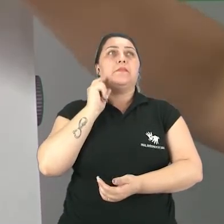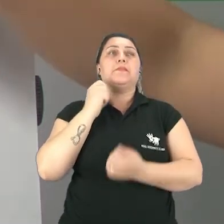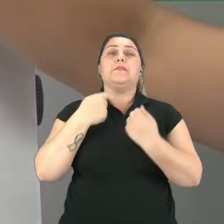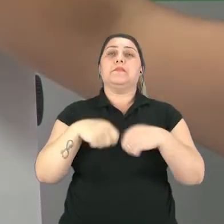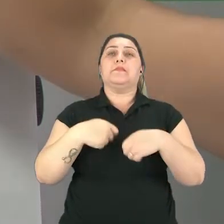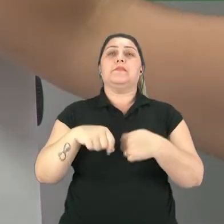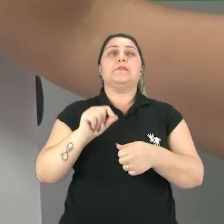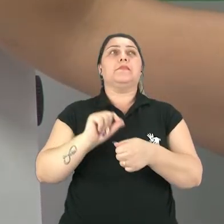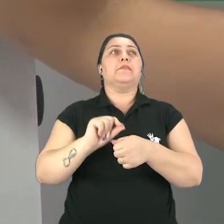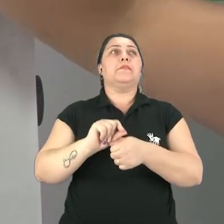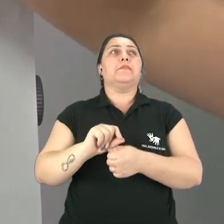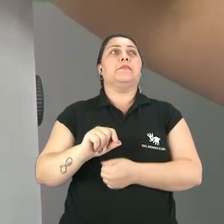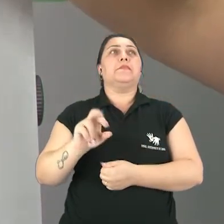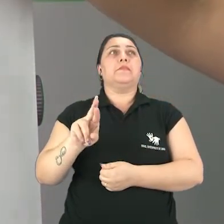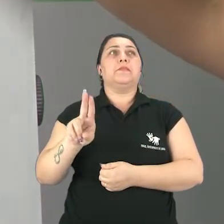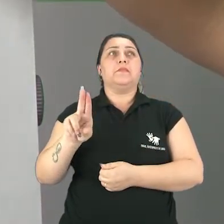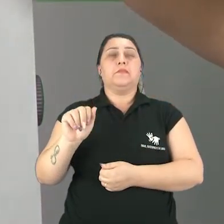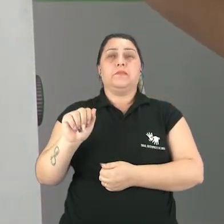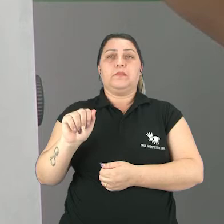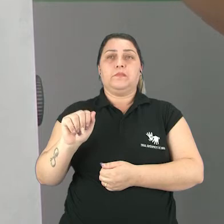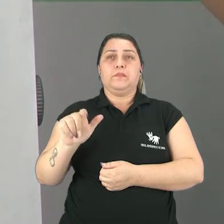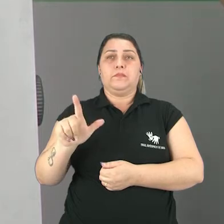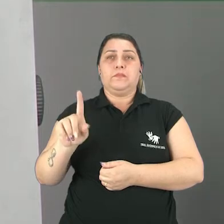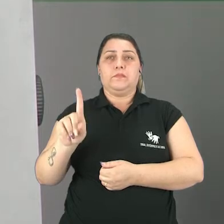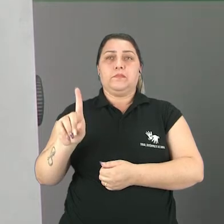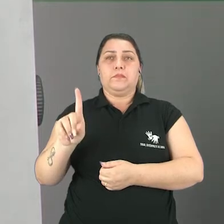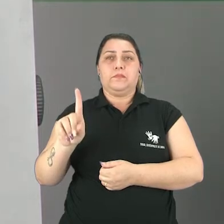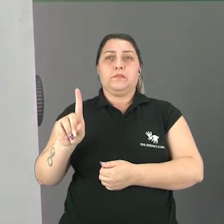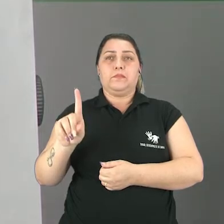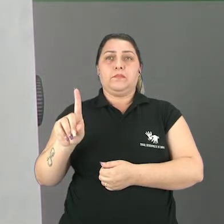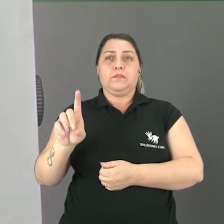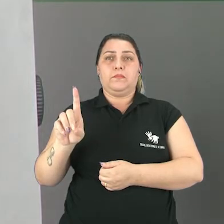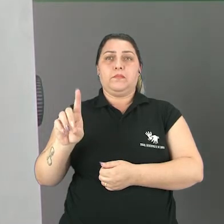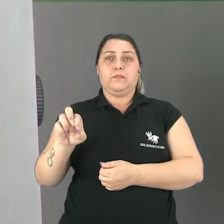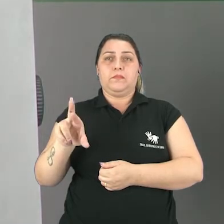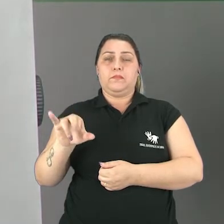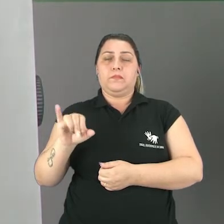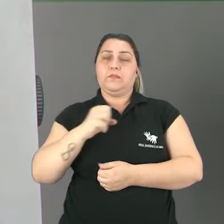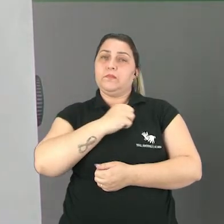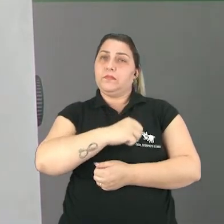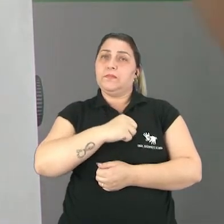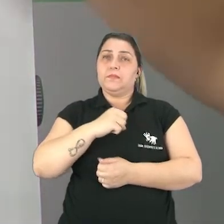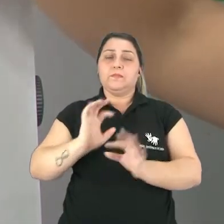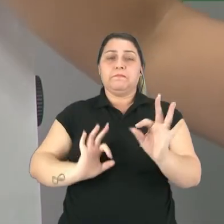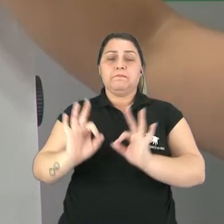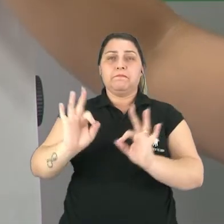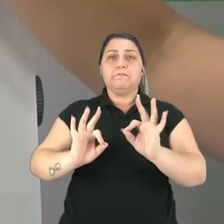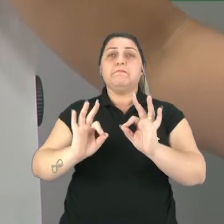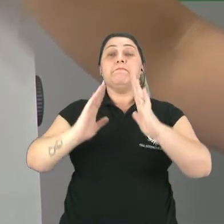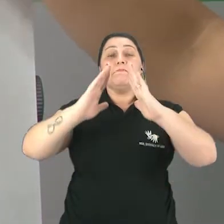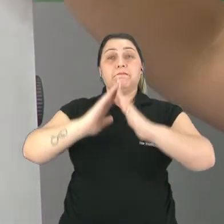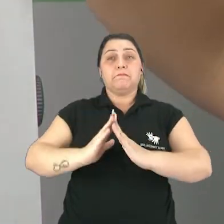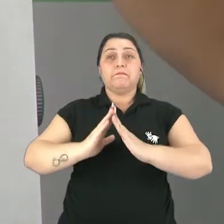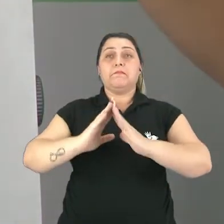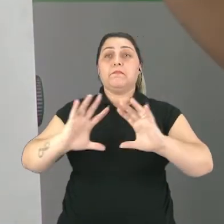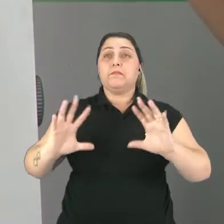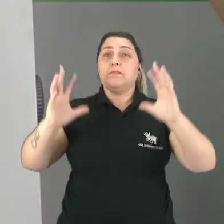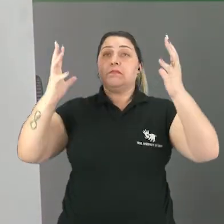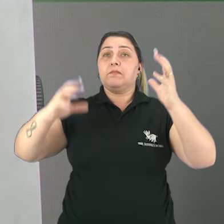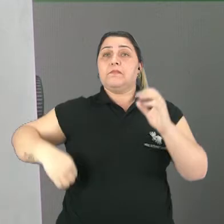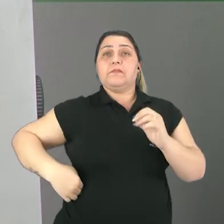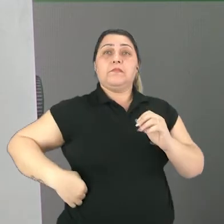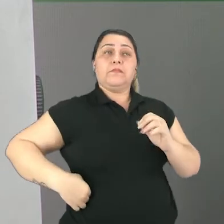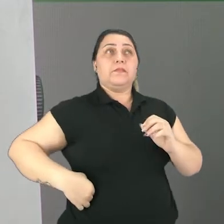que fazer? A Rua Ladeira da Saudade está sendo enfeitada pelos moradores para as festas juninas. Eles